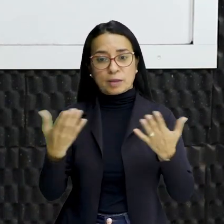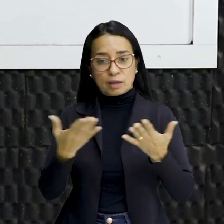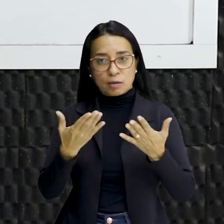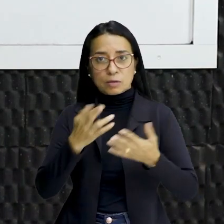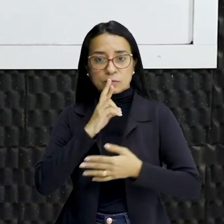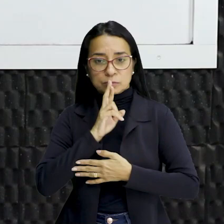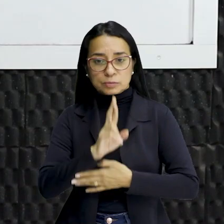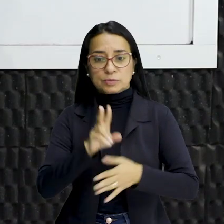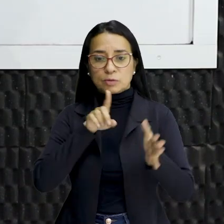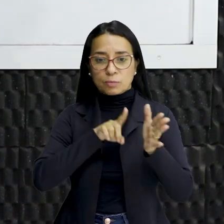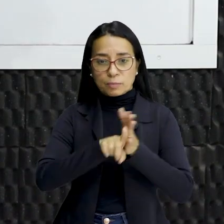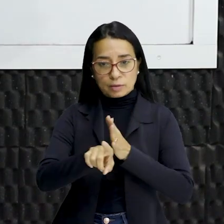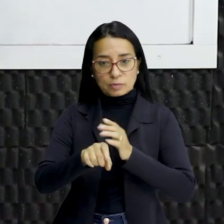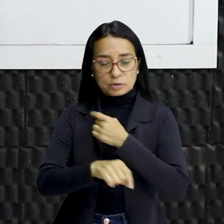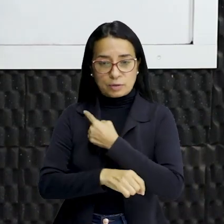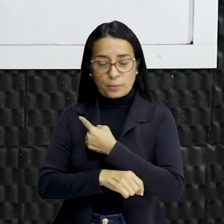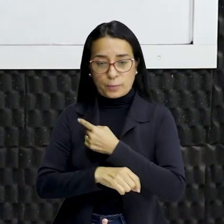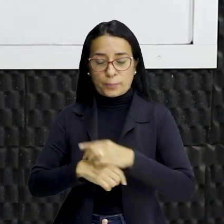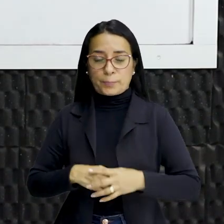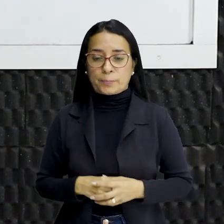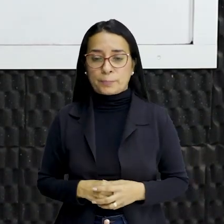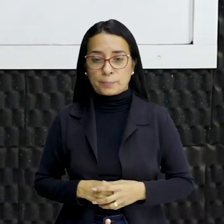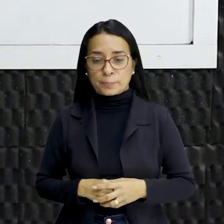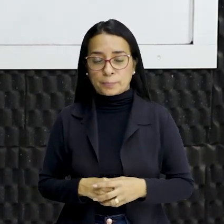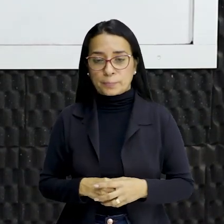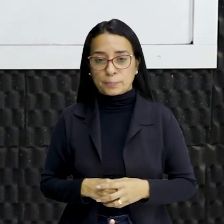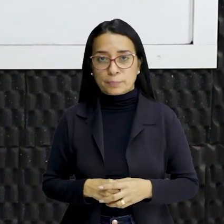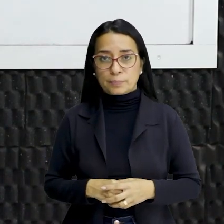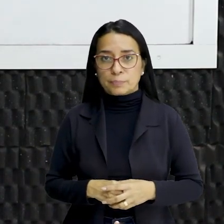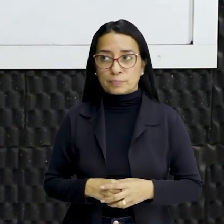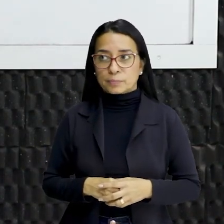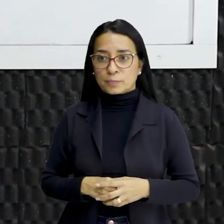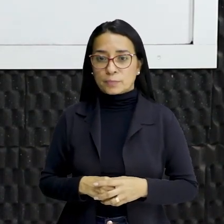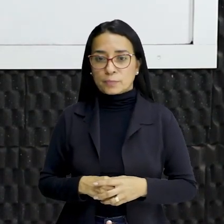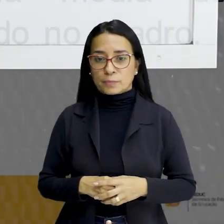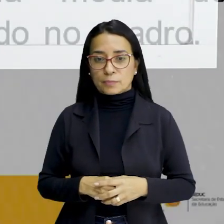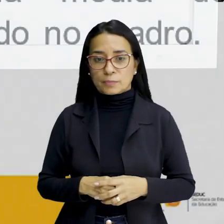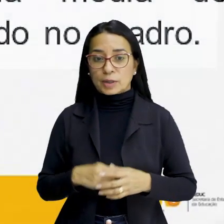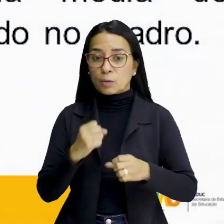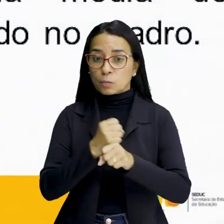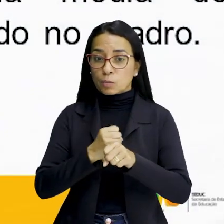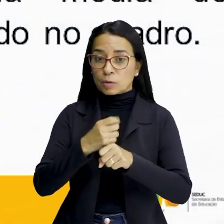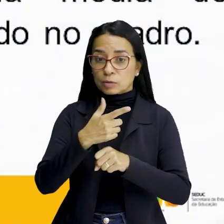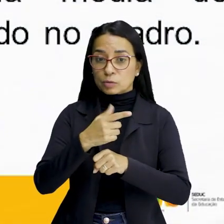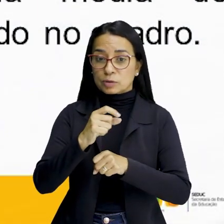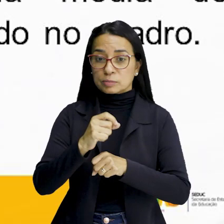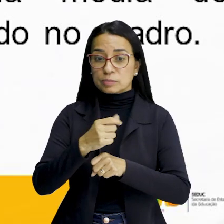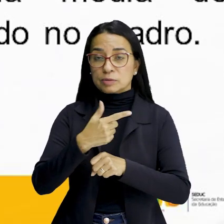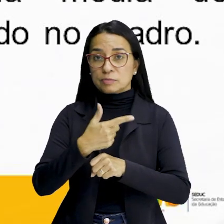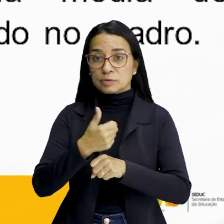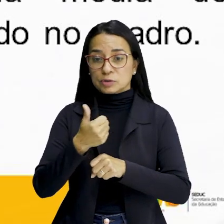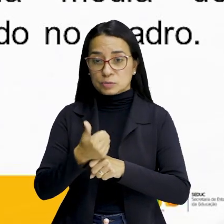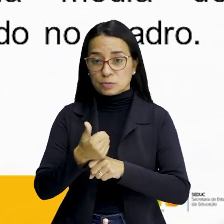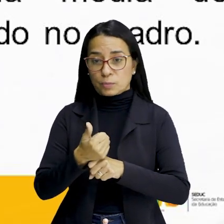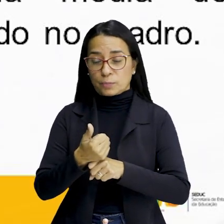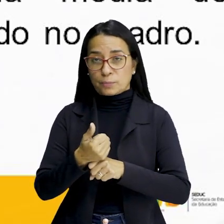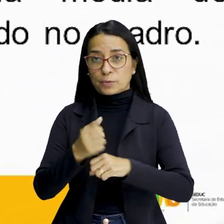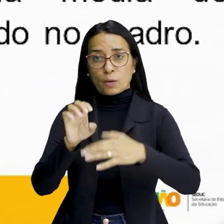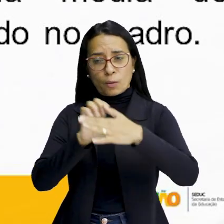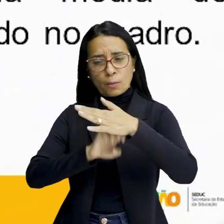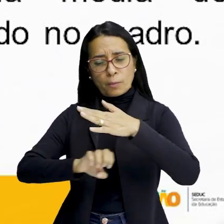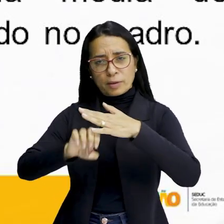Ok então vamos lá resolver uma questão de média aritmética ponderada questão de 2021